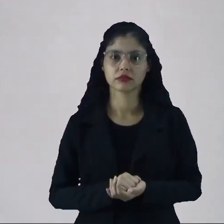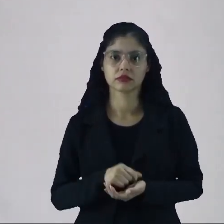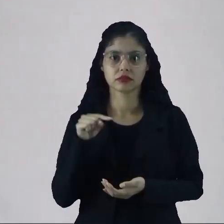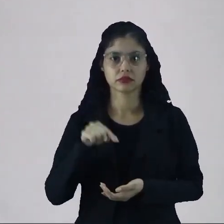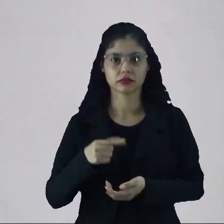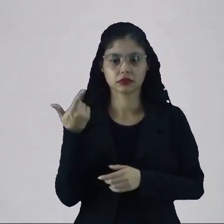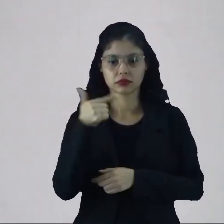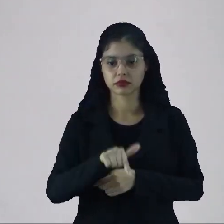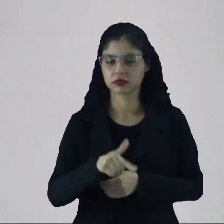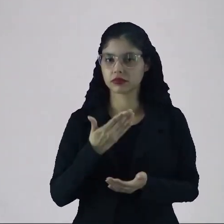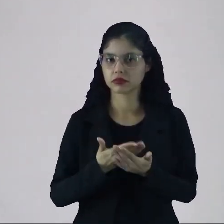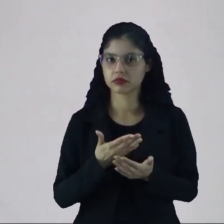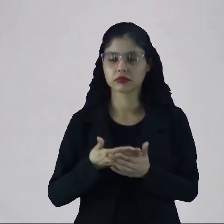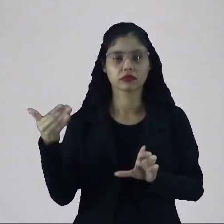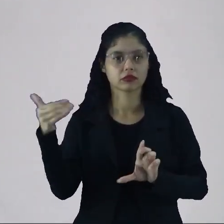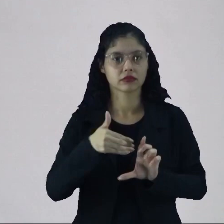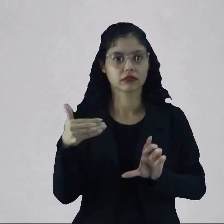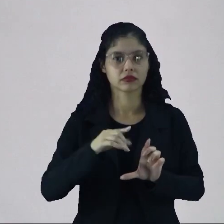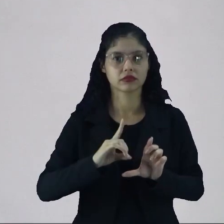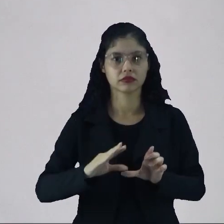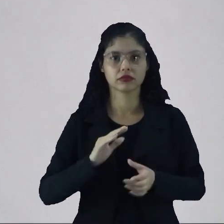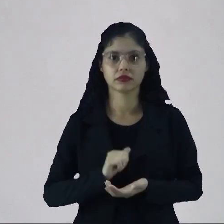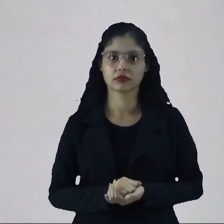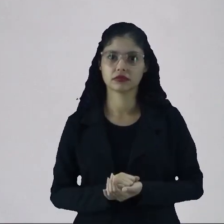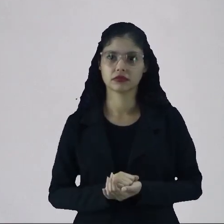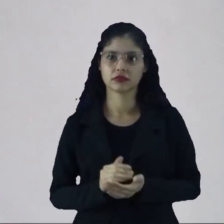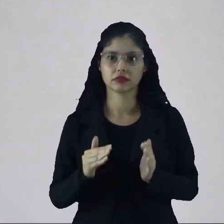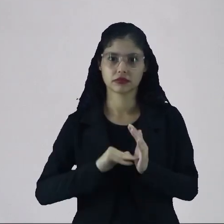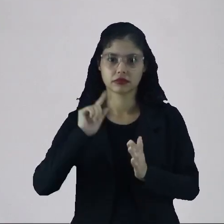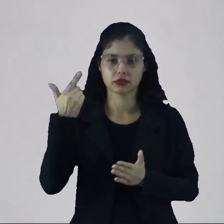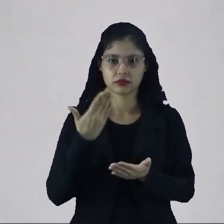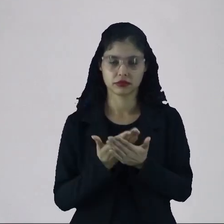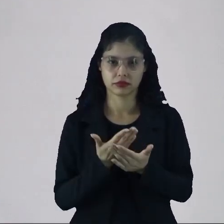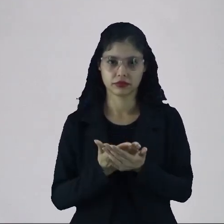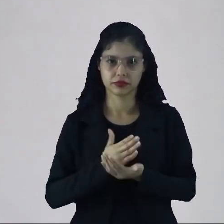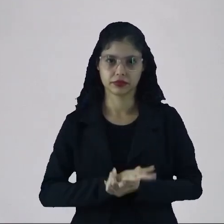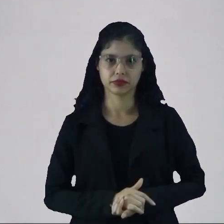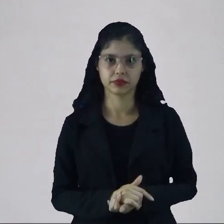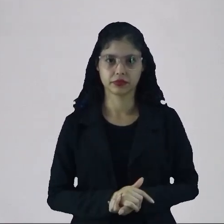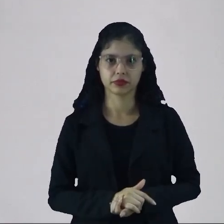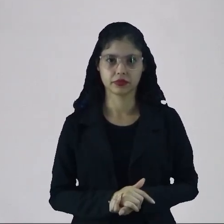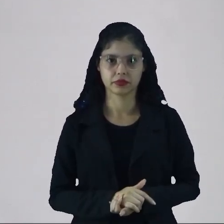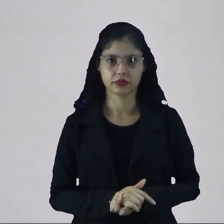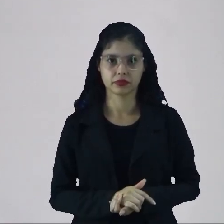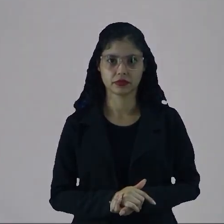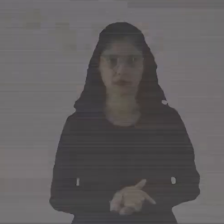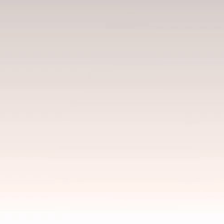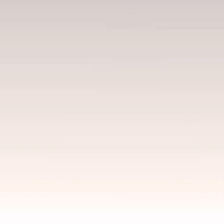hoje. Para rever essa aula, acesse a plataforma Eduque e até a próxima aula.